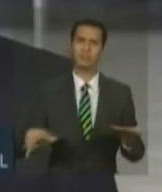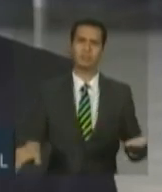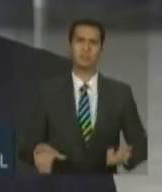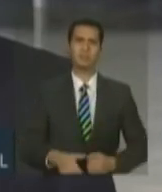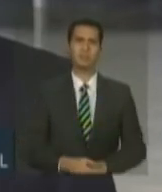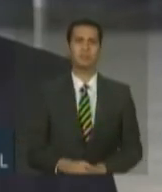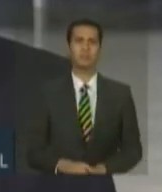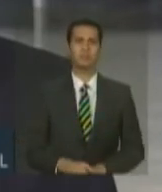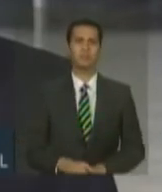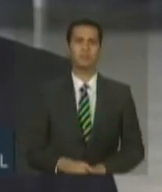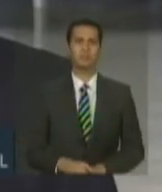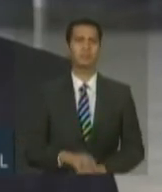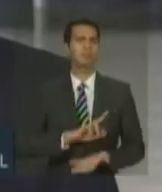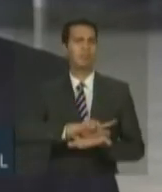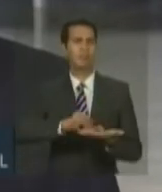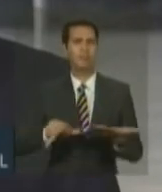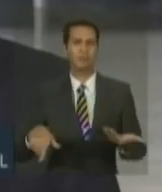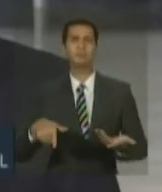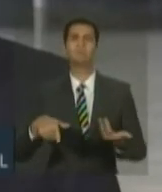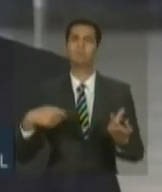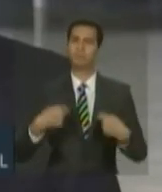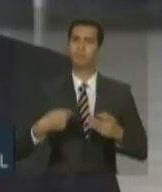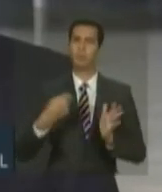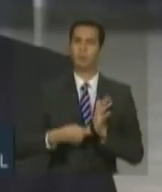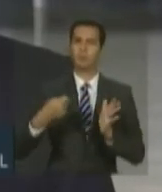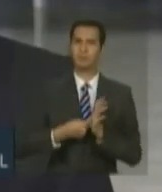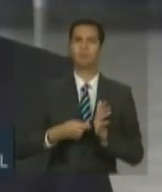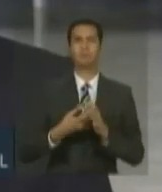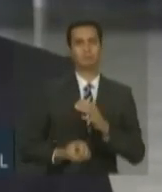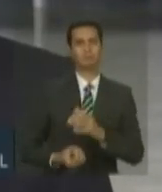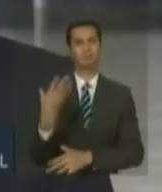exigências para poder abrigar esse tipo de tecnologia.